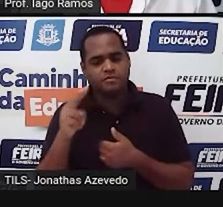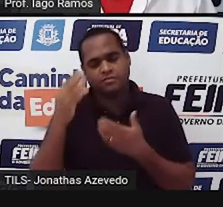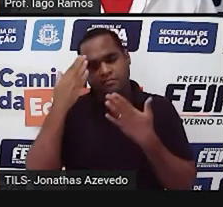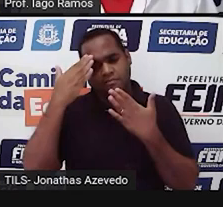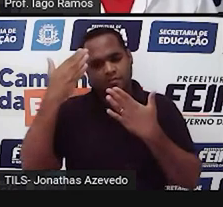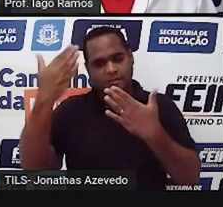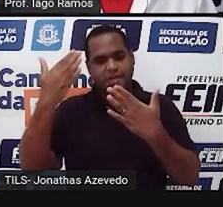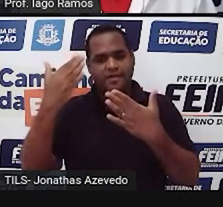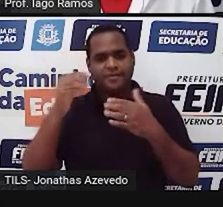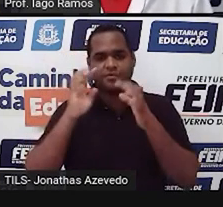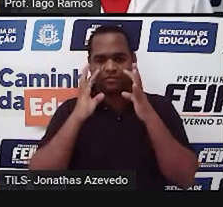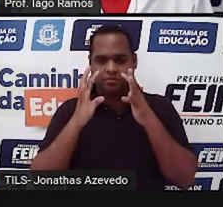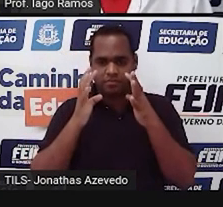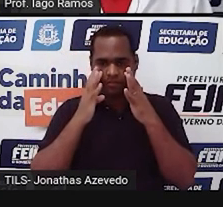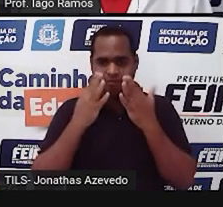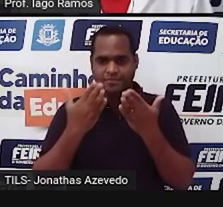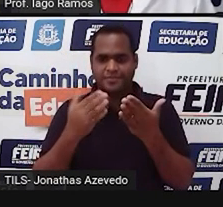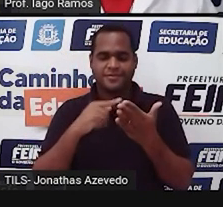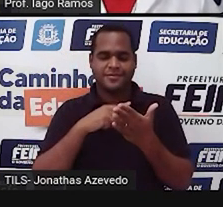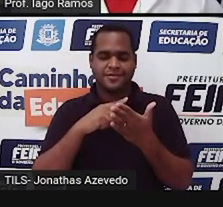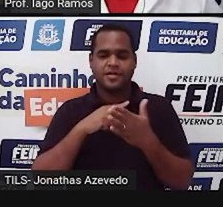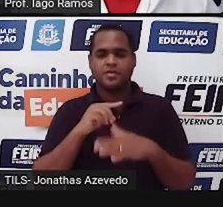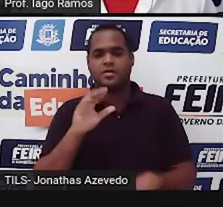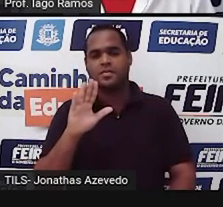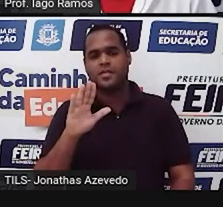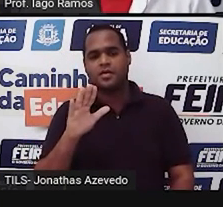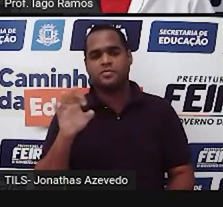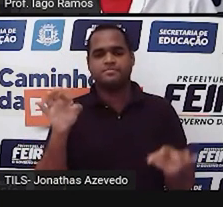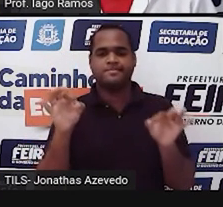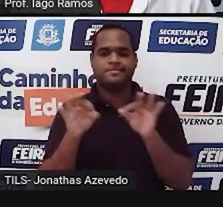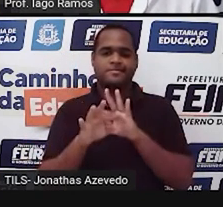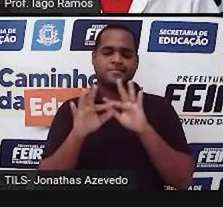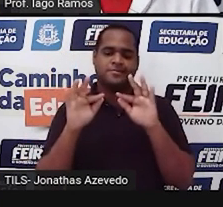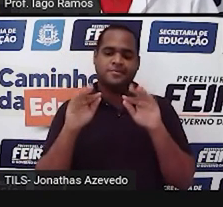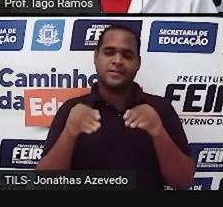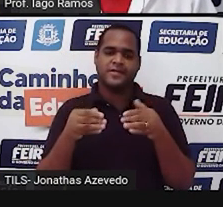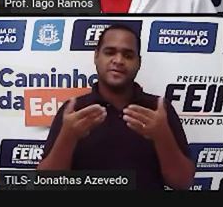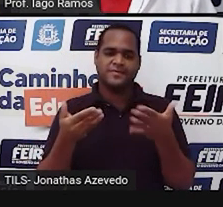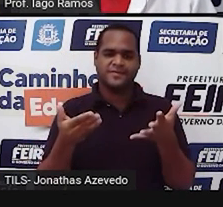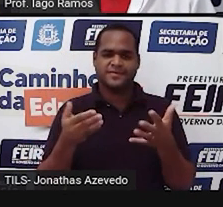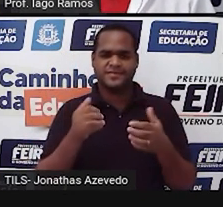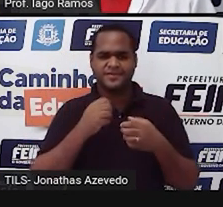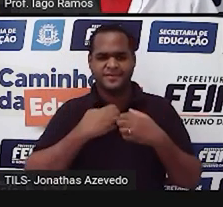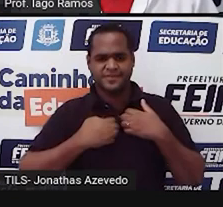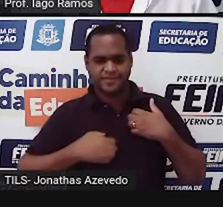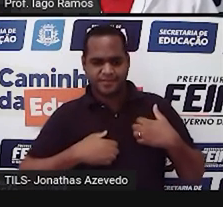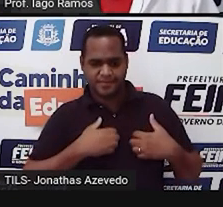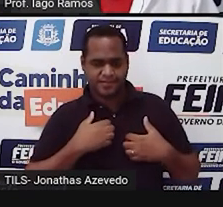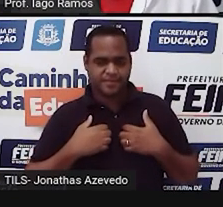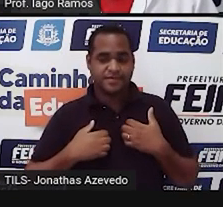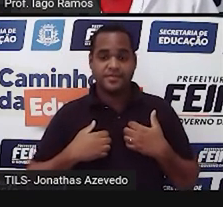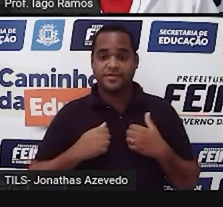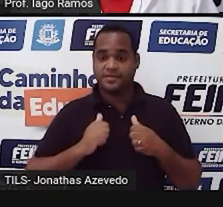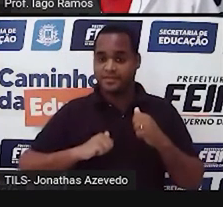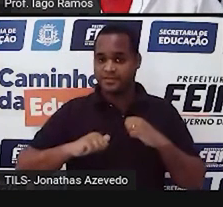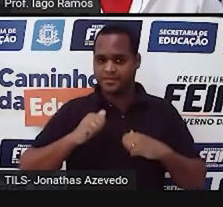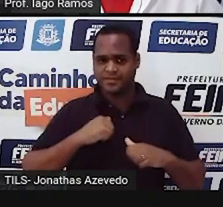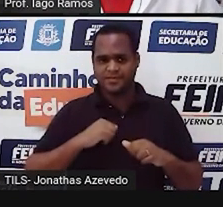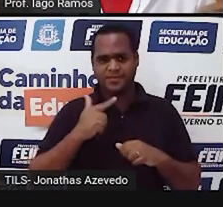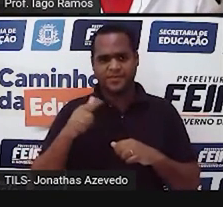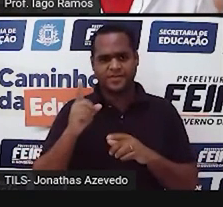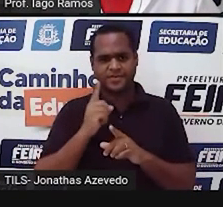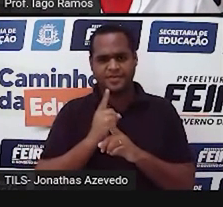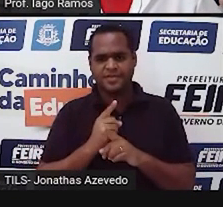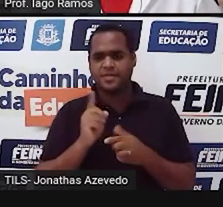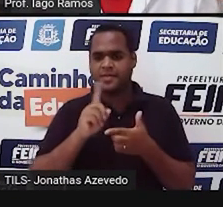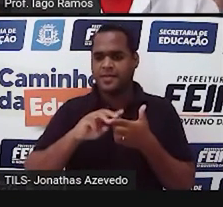atenção aí no outro lado Tá bom mas chegamos ao fim né anciosos esperando a próxima aula tá bom